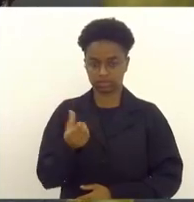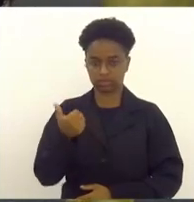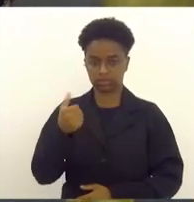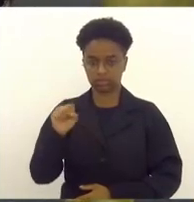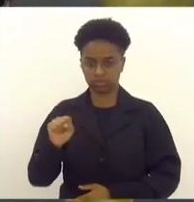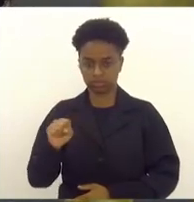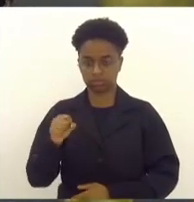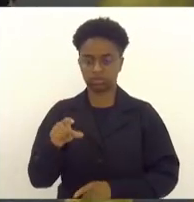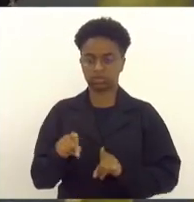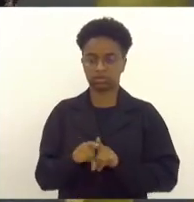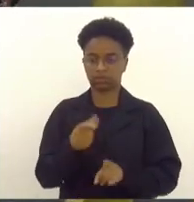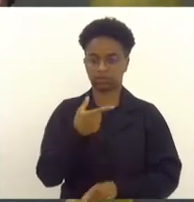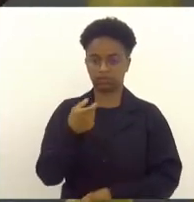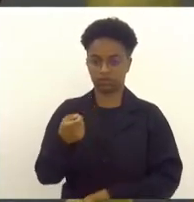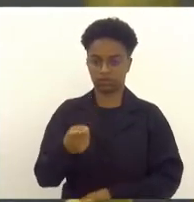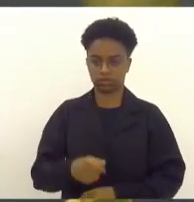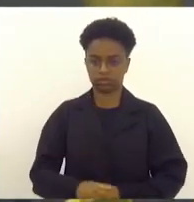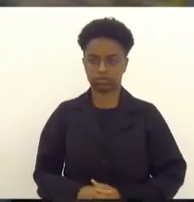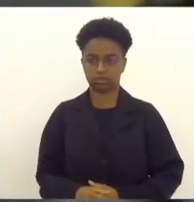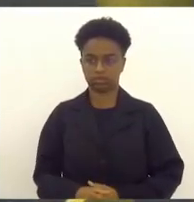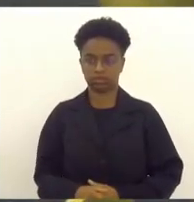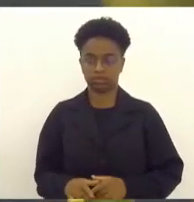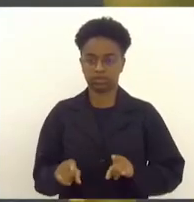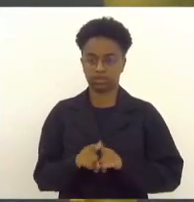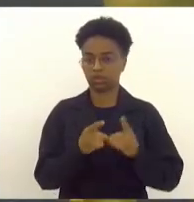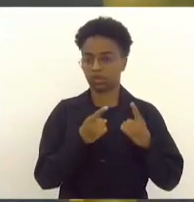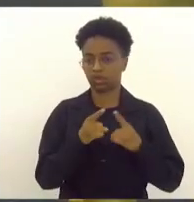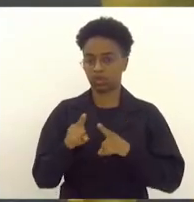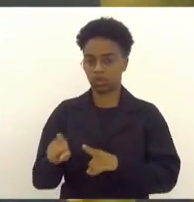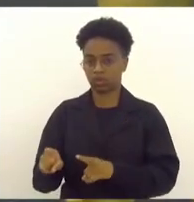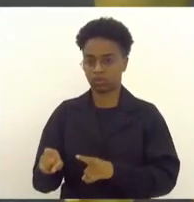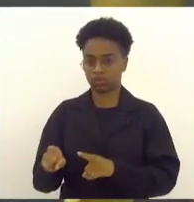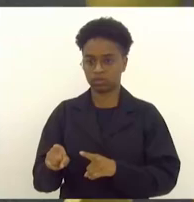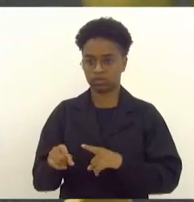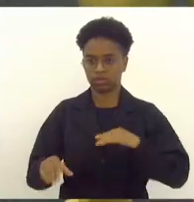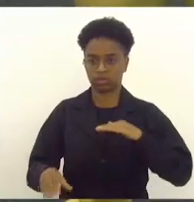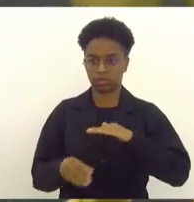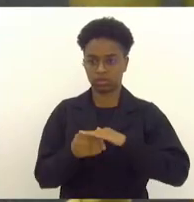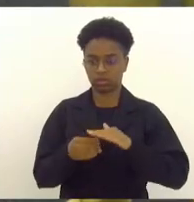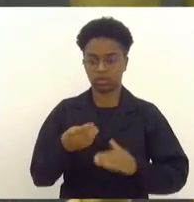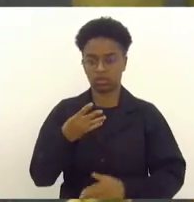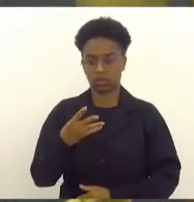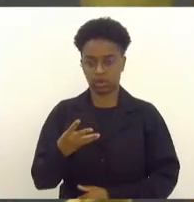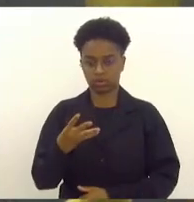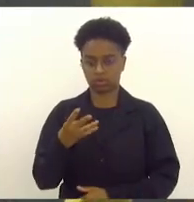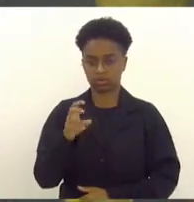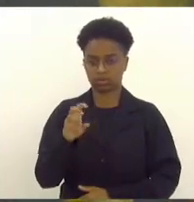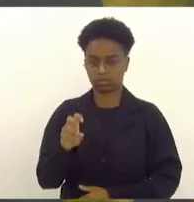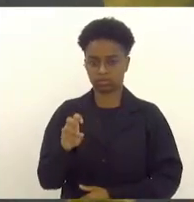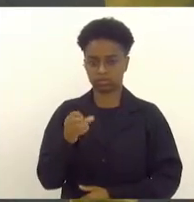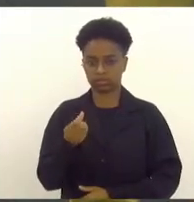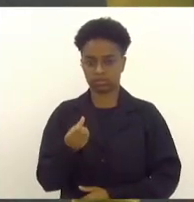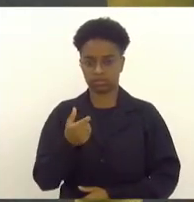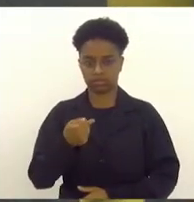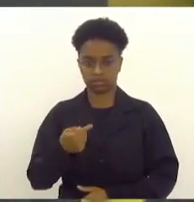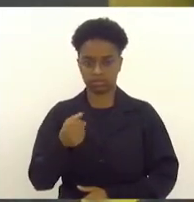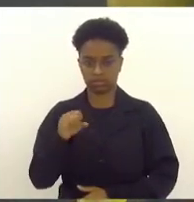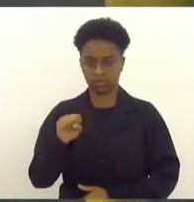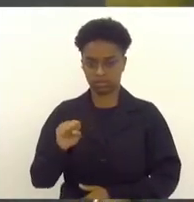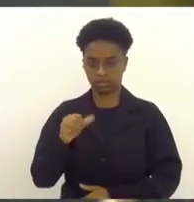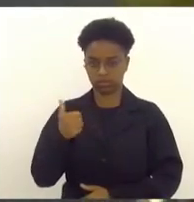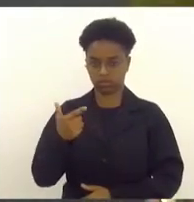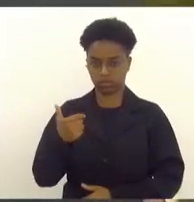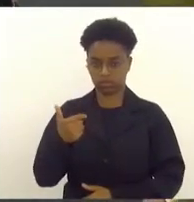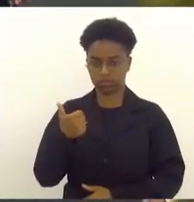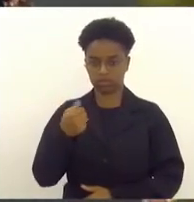18 e 20 e contrário as emendas 4 5 6 7 8